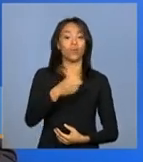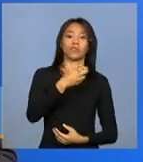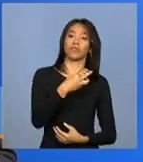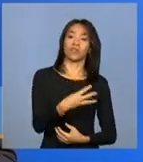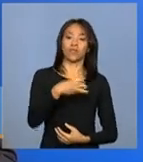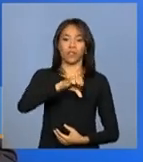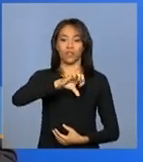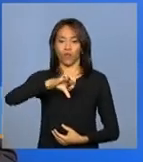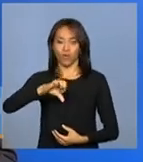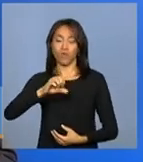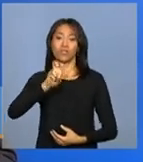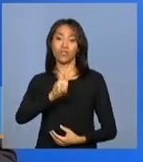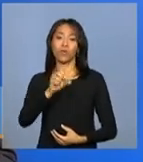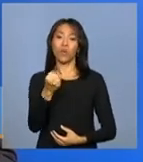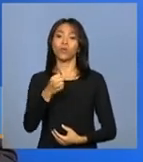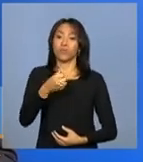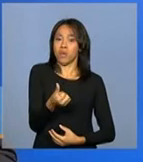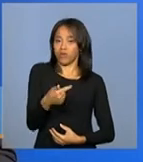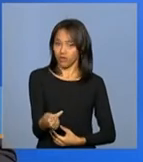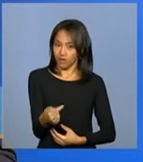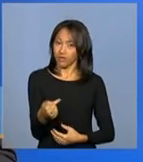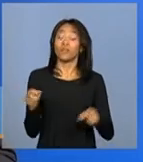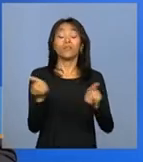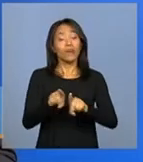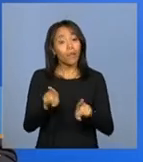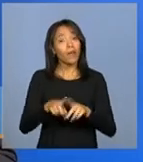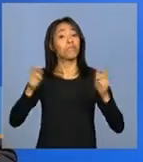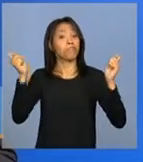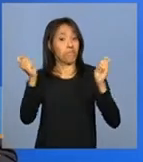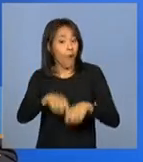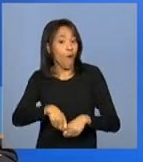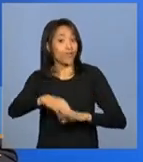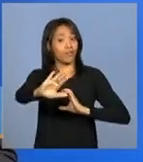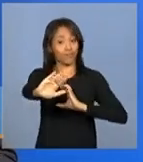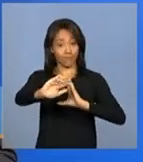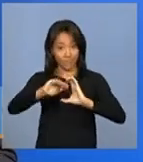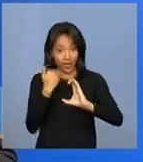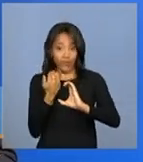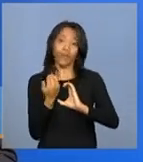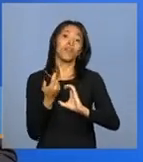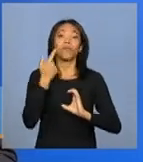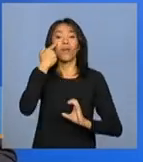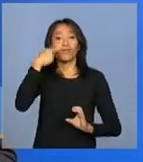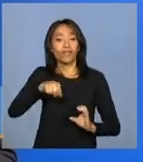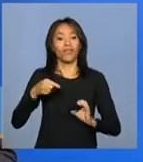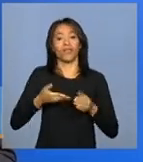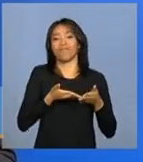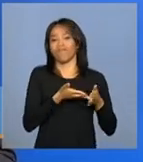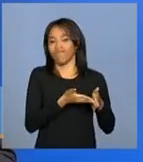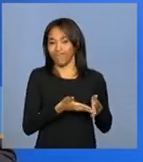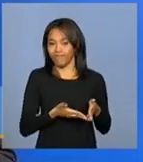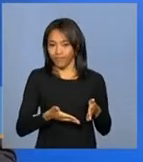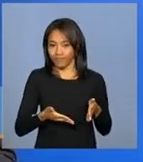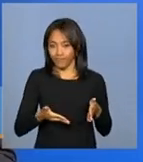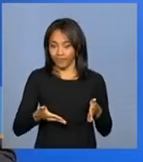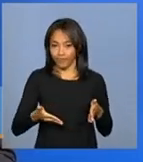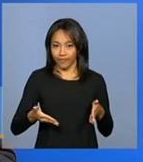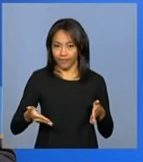37 90 95 87 também pode enviar um e-mail para o endereço eletrônico telearroba